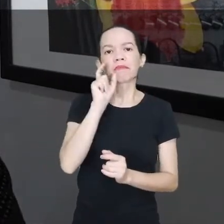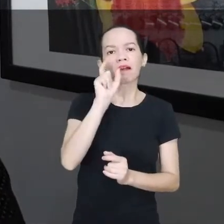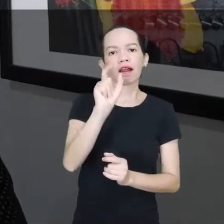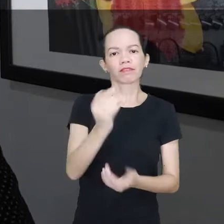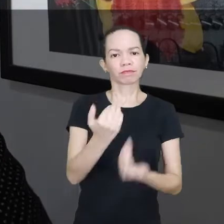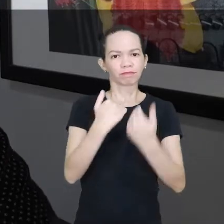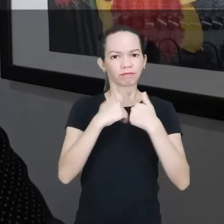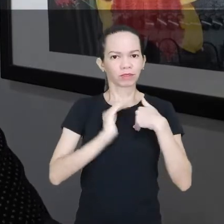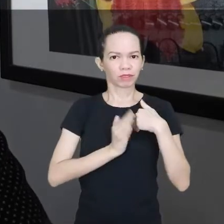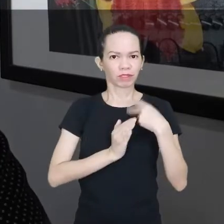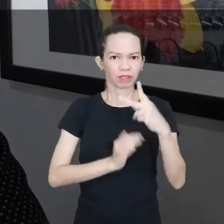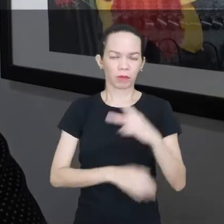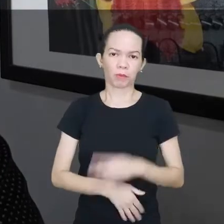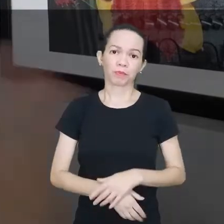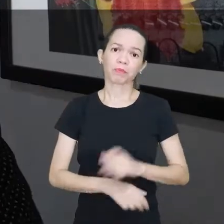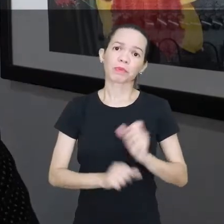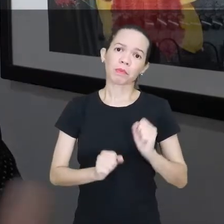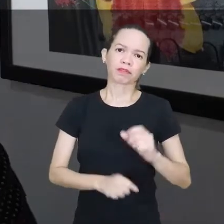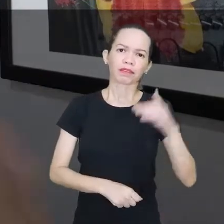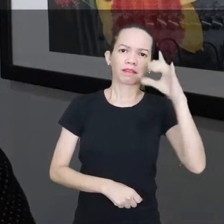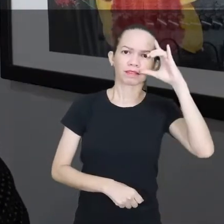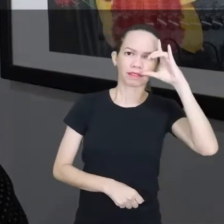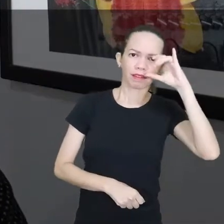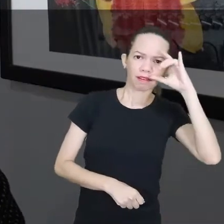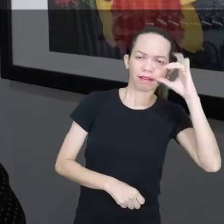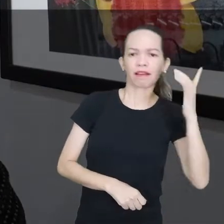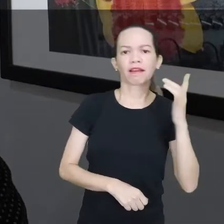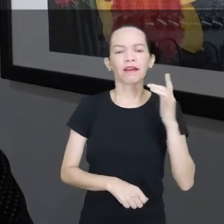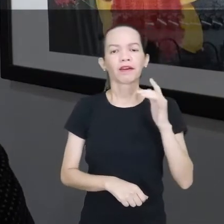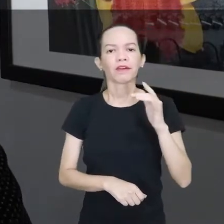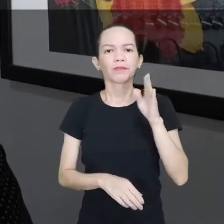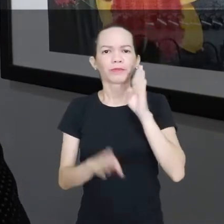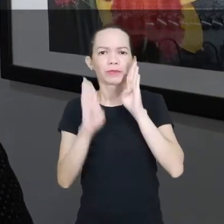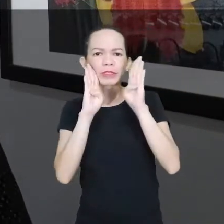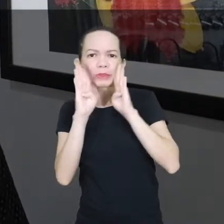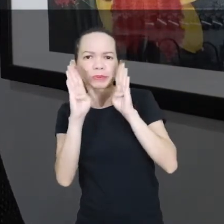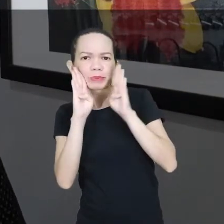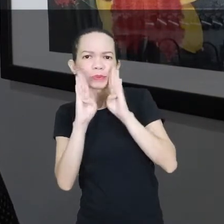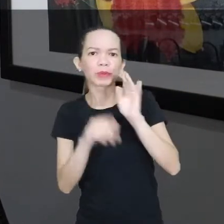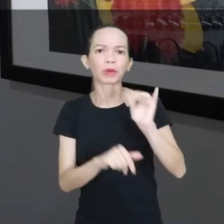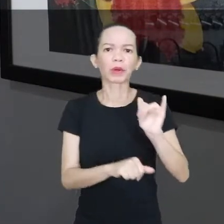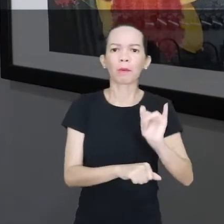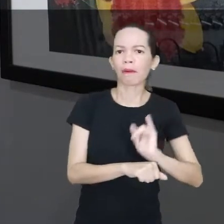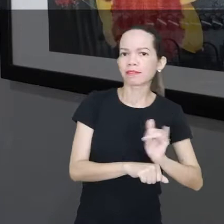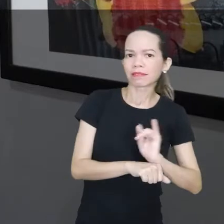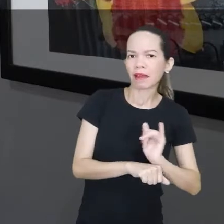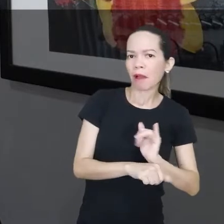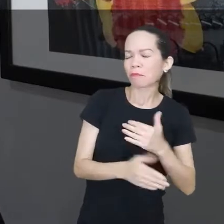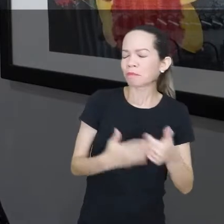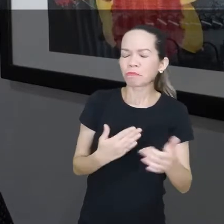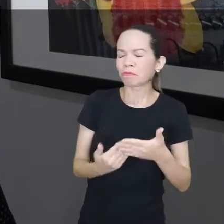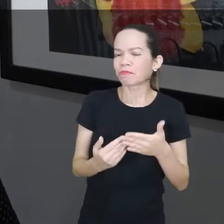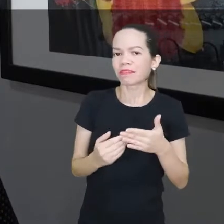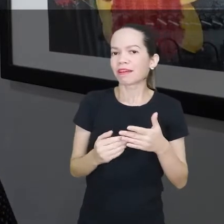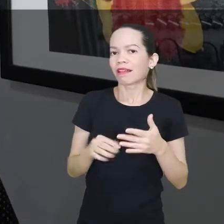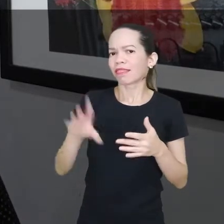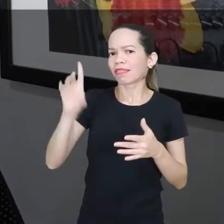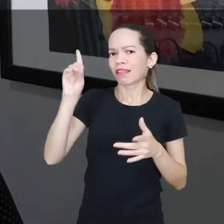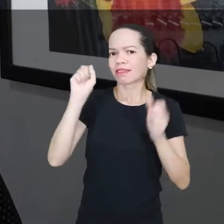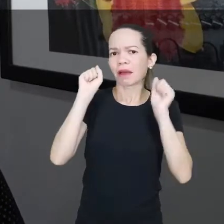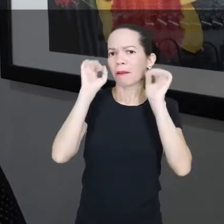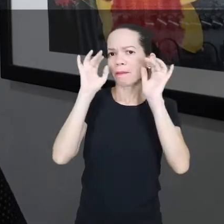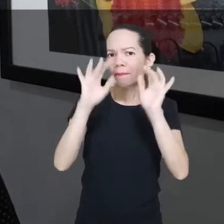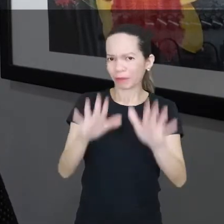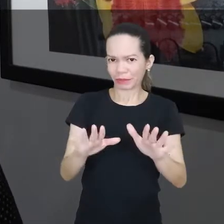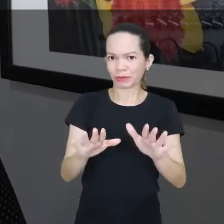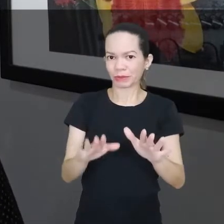pelo Facebook, pelo WhatsApp, enfim, a forma que você estiver assistindo, que Deus te abençoe. Mas se